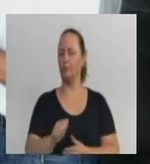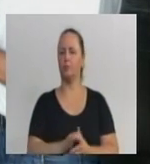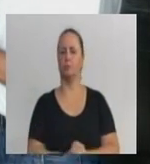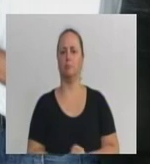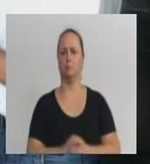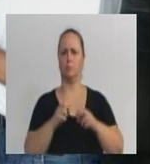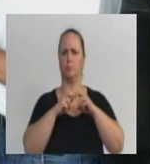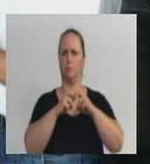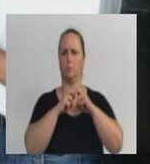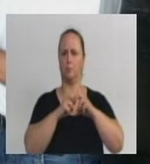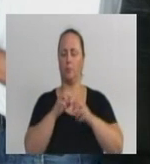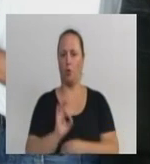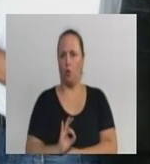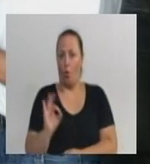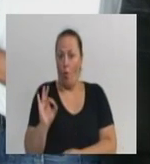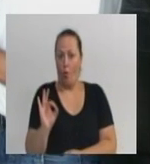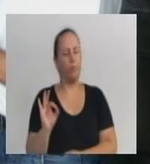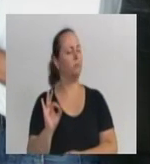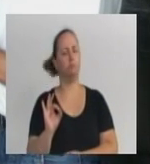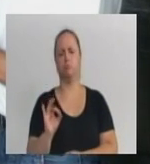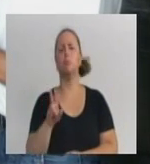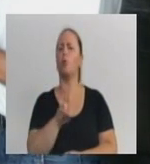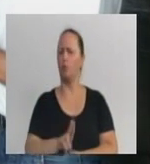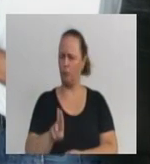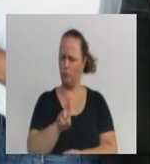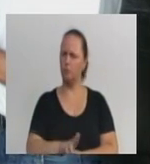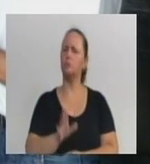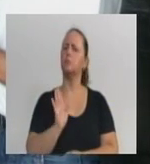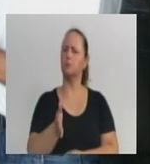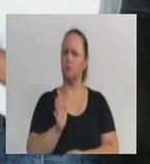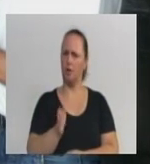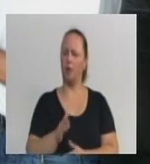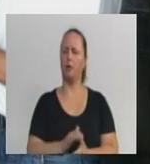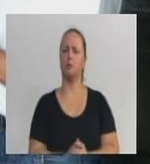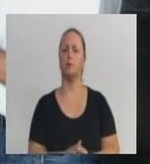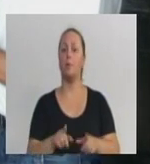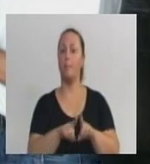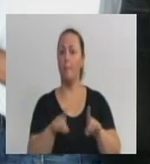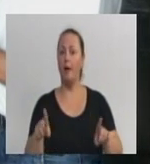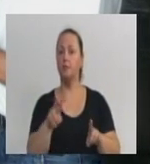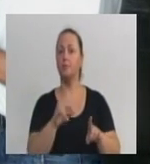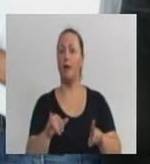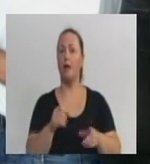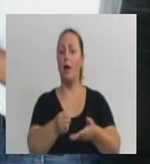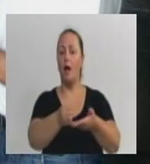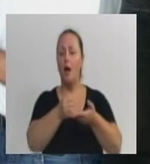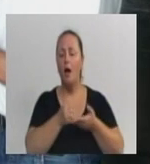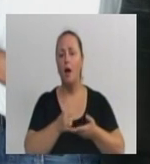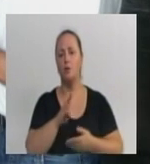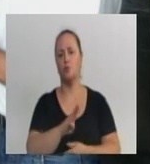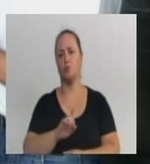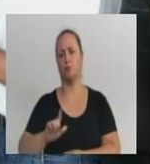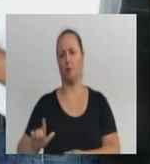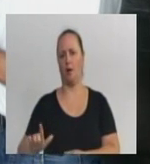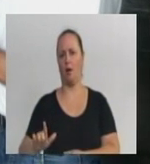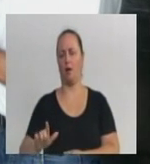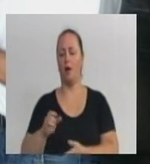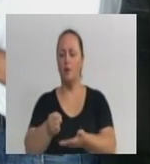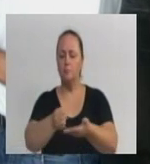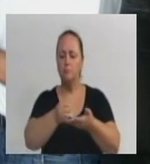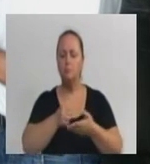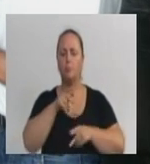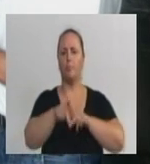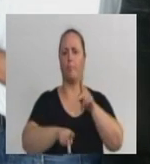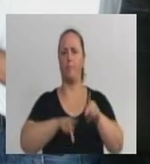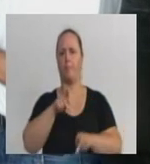não. São ônibus usados. Mas são ônibus que veio socorrer a nossa cidade. Veio socorrer a população de Blumenau,